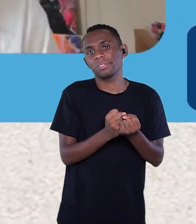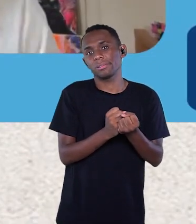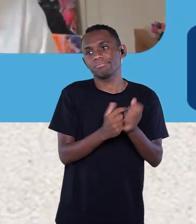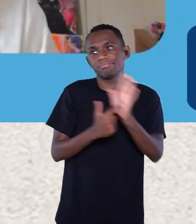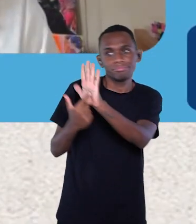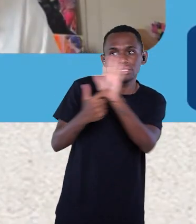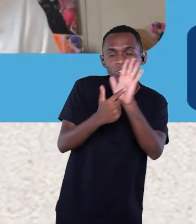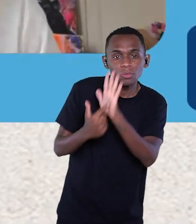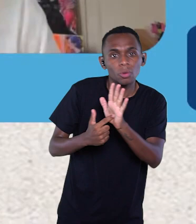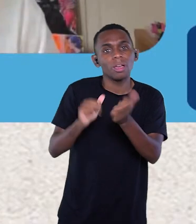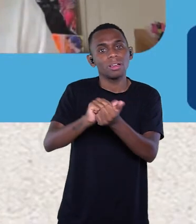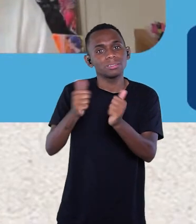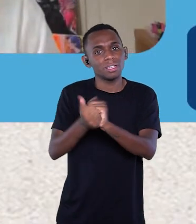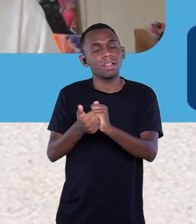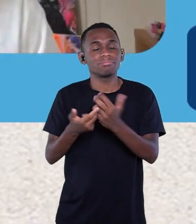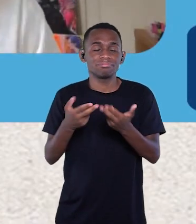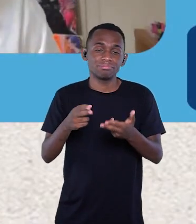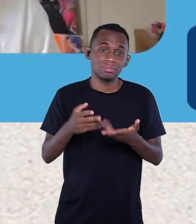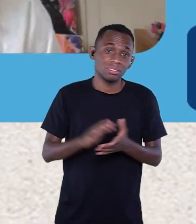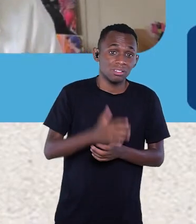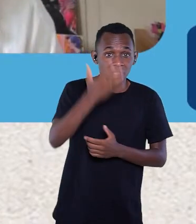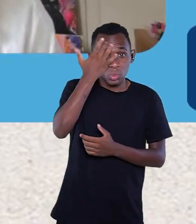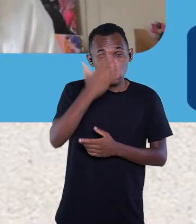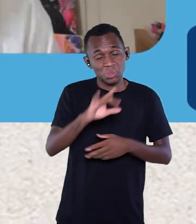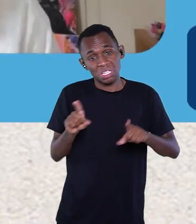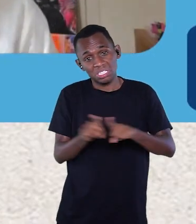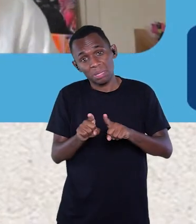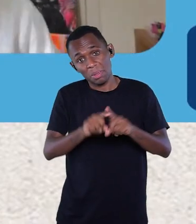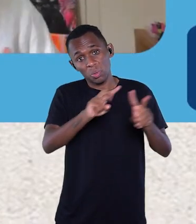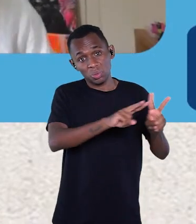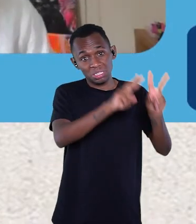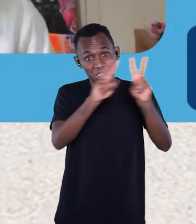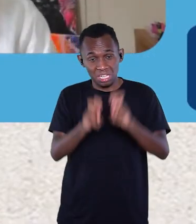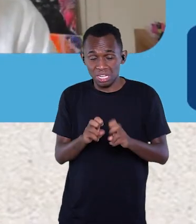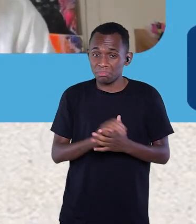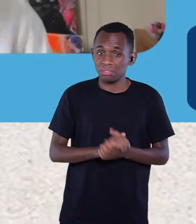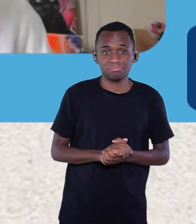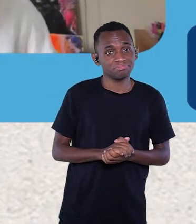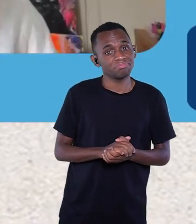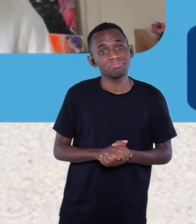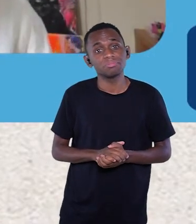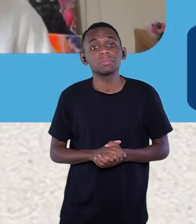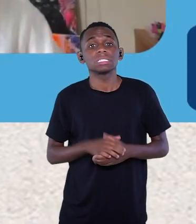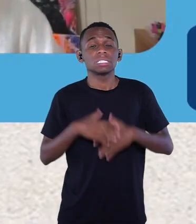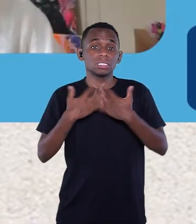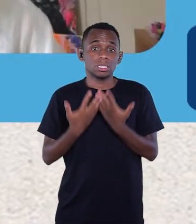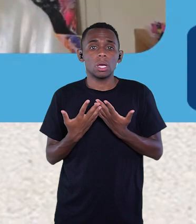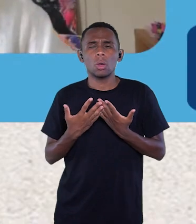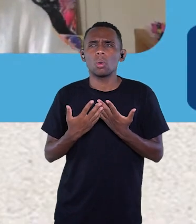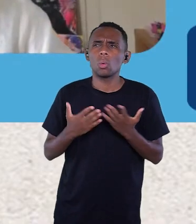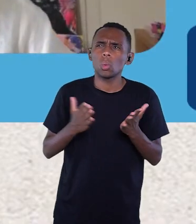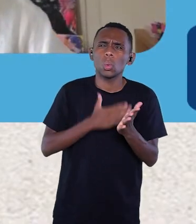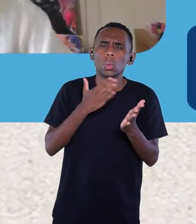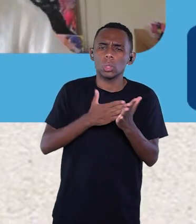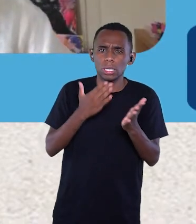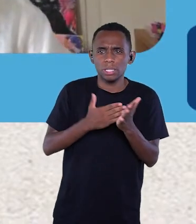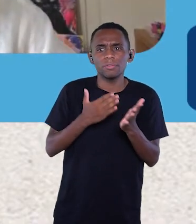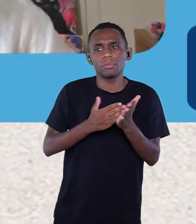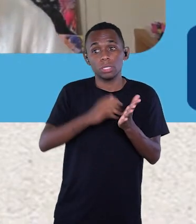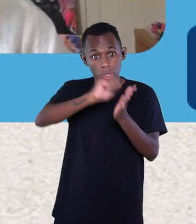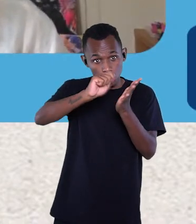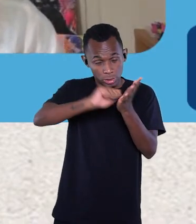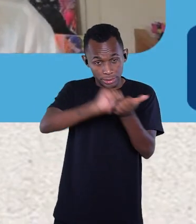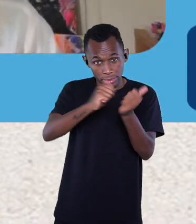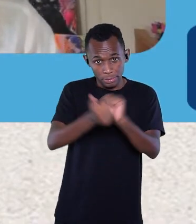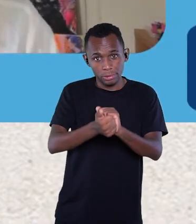que isso não foi para frente. Não sei se é a temática. Eu não sei, assim, eu acho que ela tem... O único livro, se eu não me engano, que foi reeditado